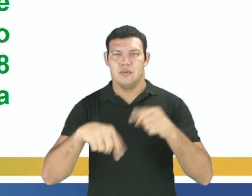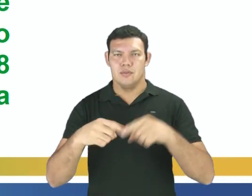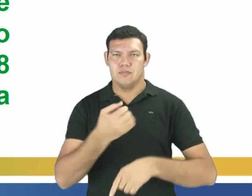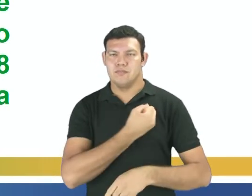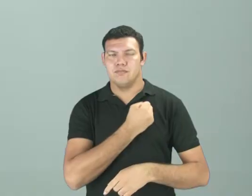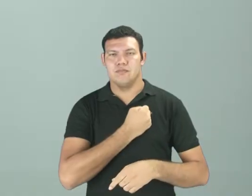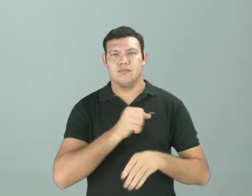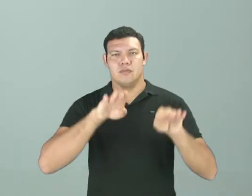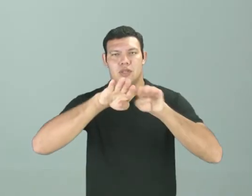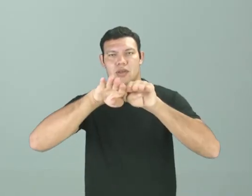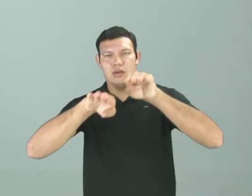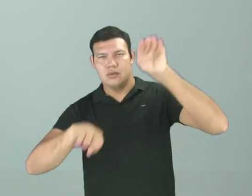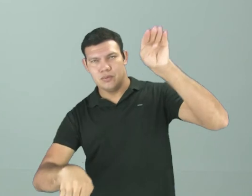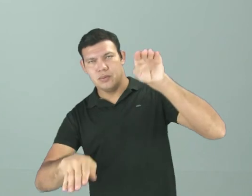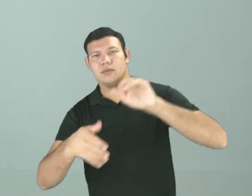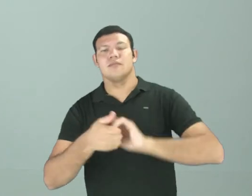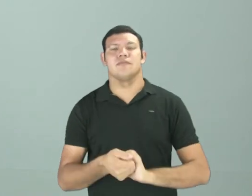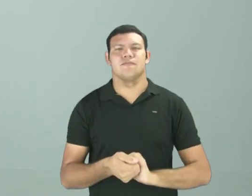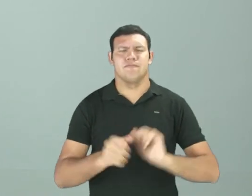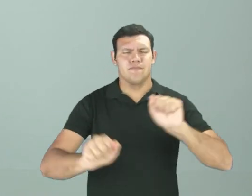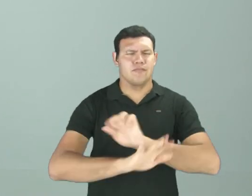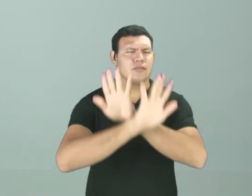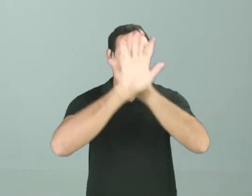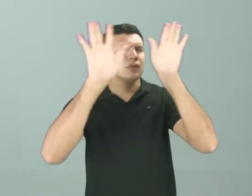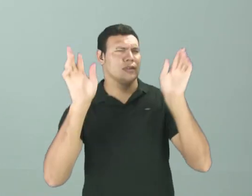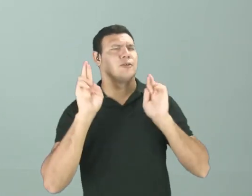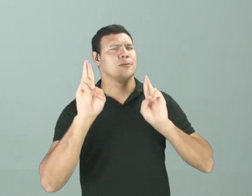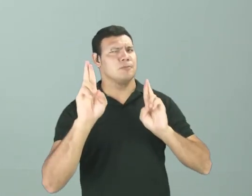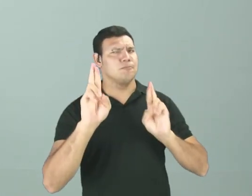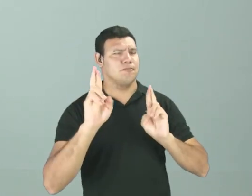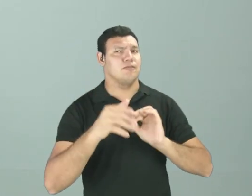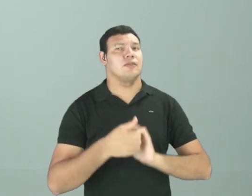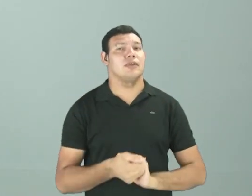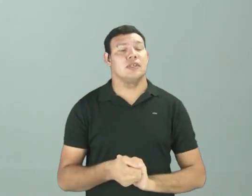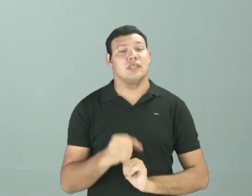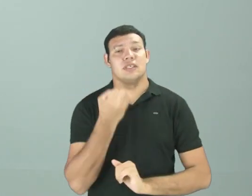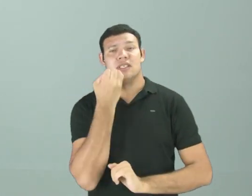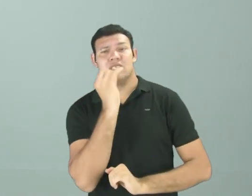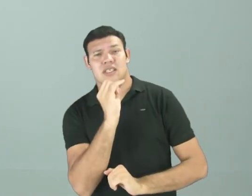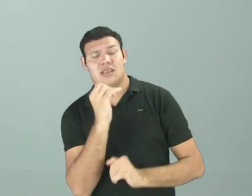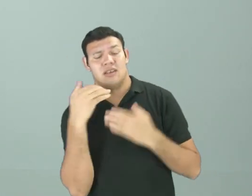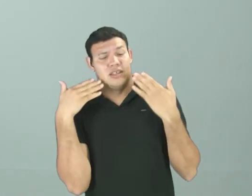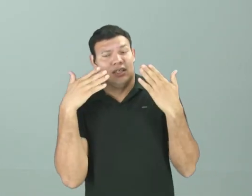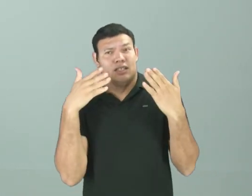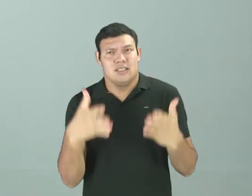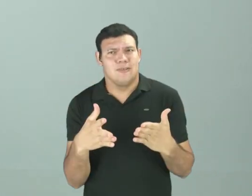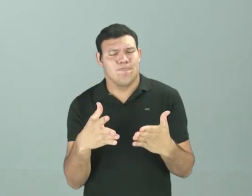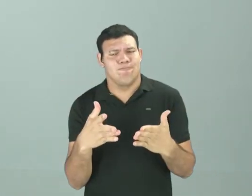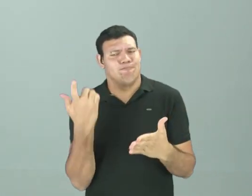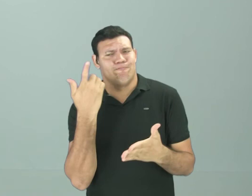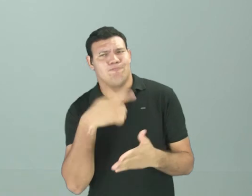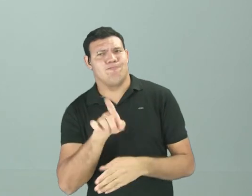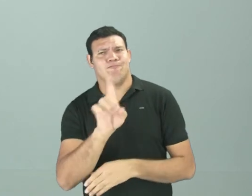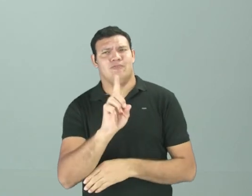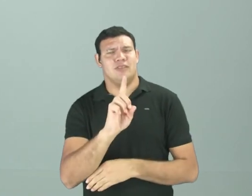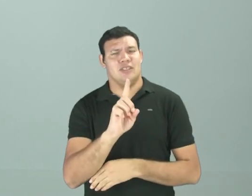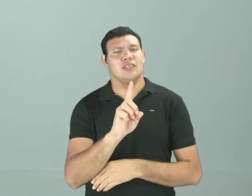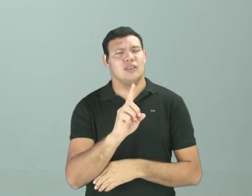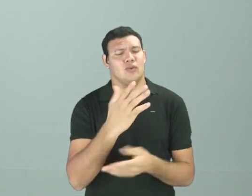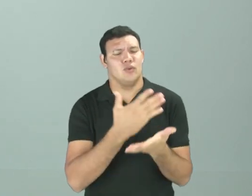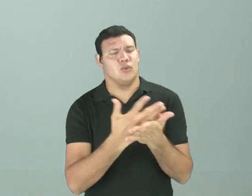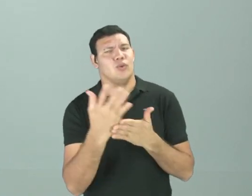inversamente proporcionais. Espero que tenha ficado tudo claro para você. Se você chegou agora e não conseguiu pegar o início